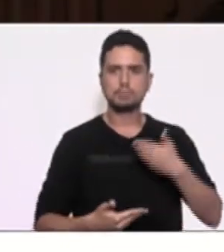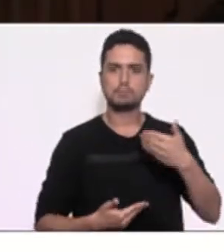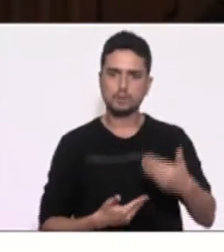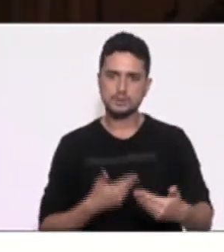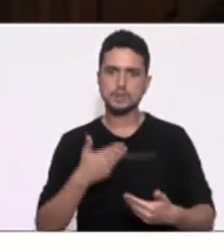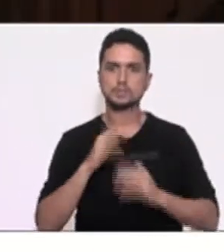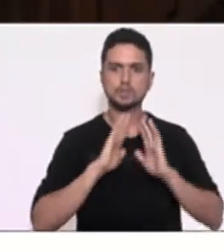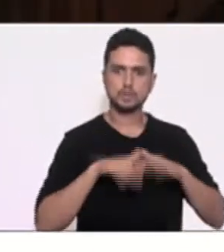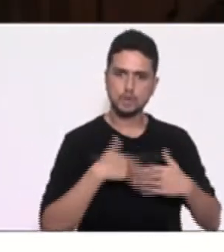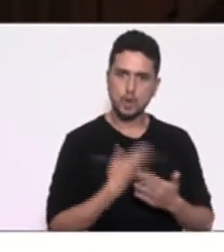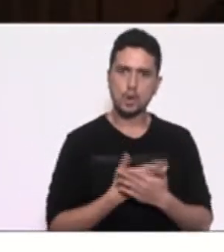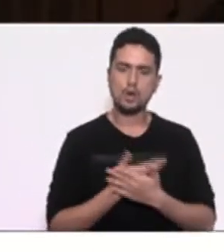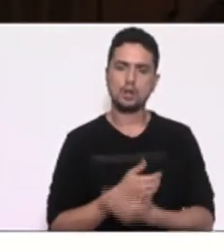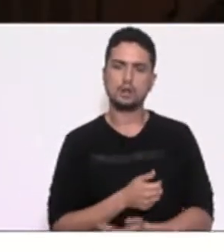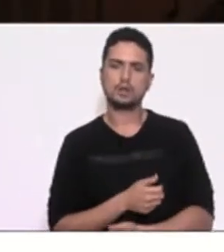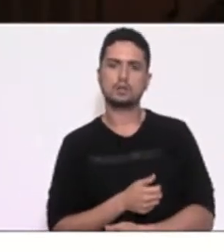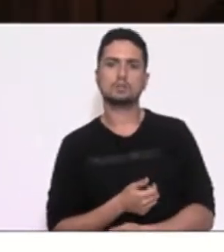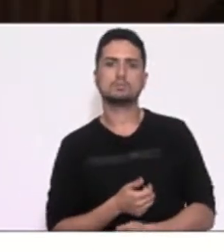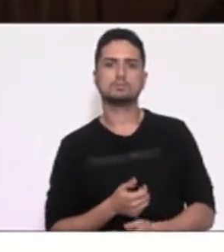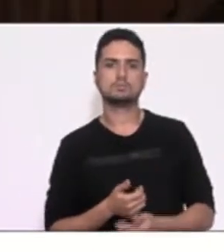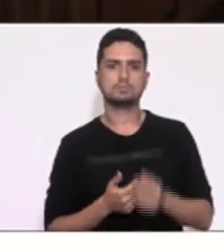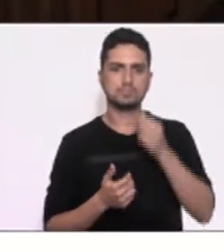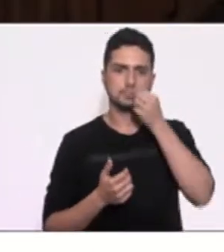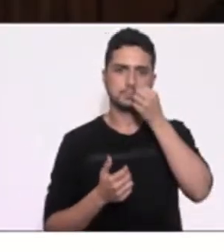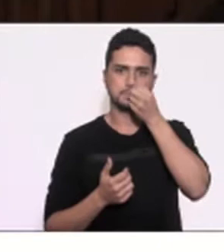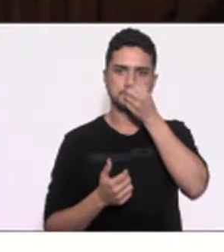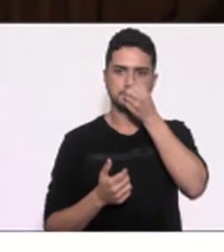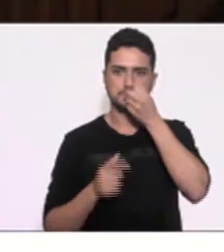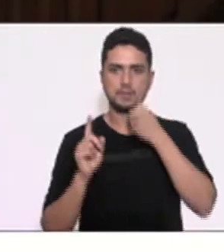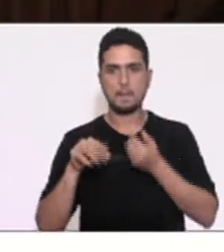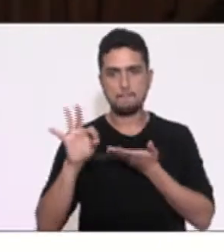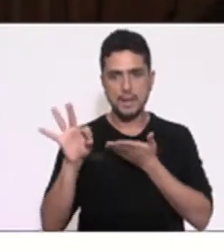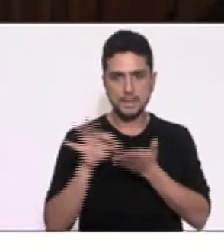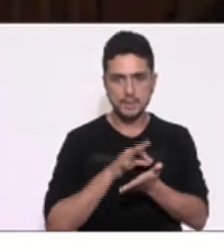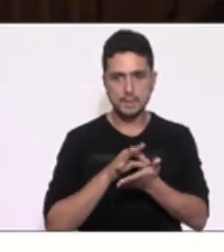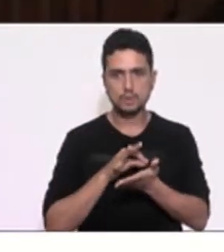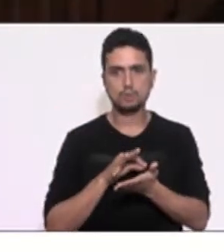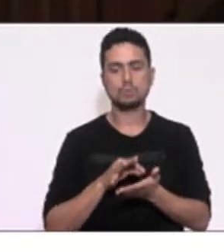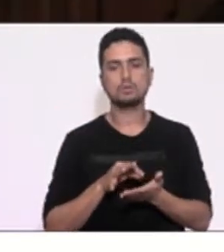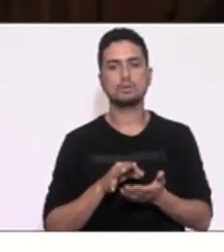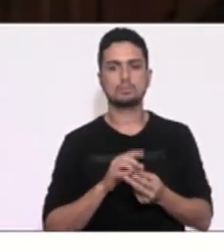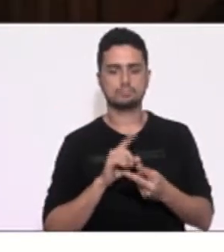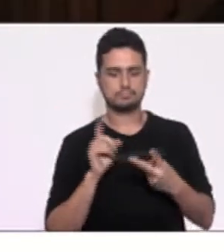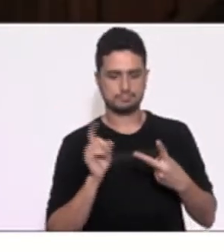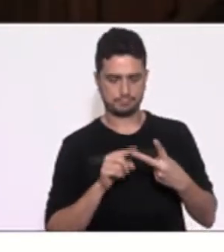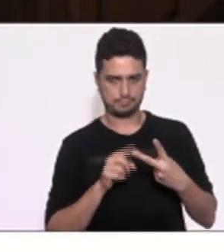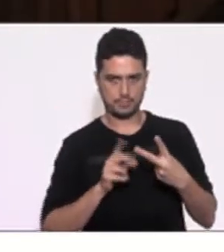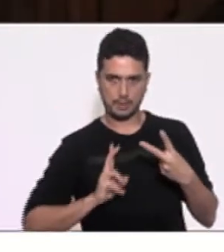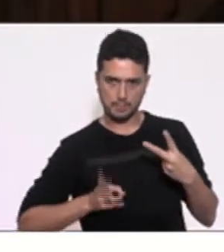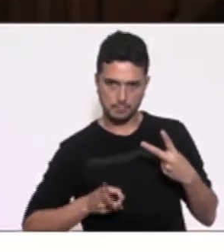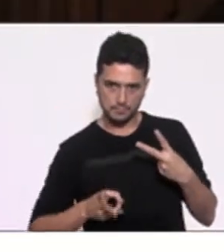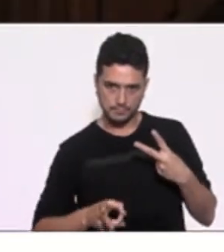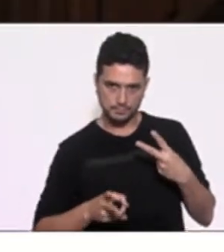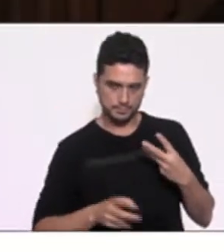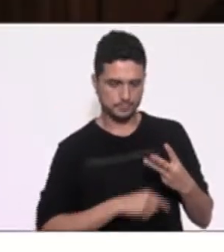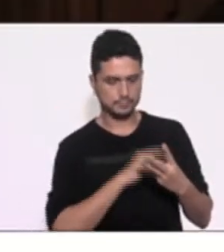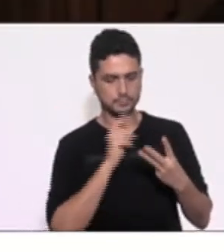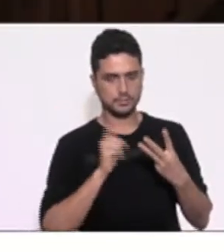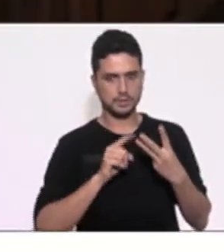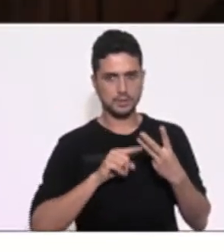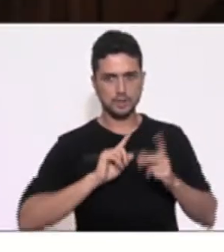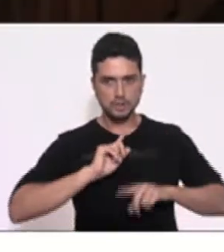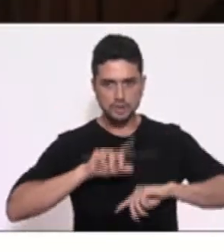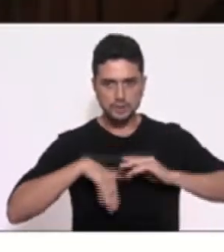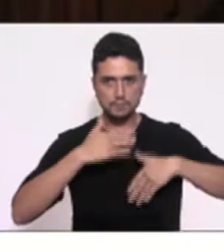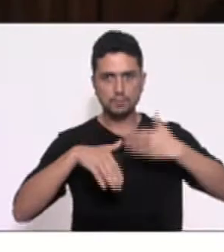de escolarização. Portanto, matrícula, permanência e desenvolvimento são etapas do